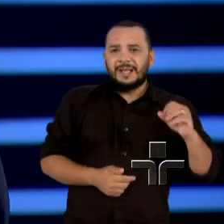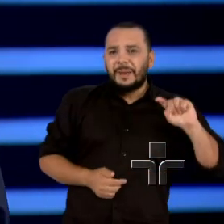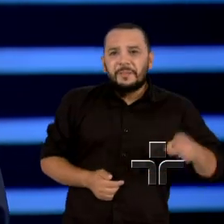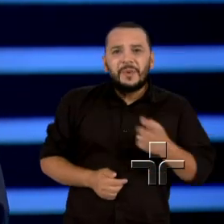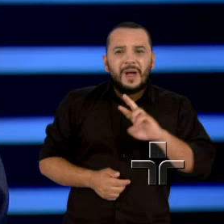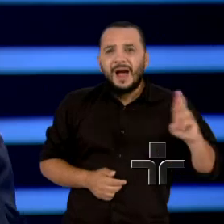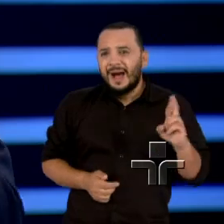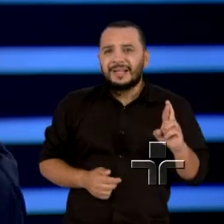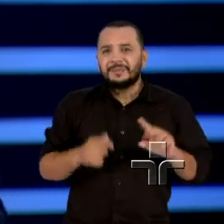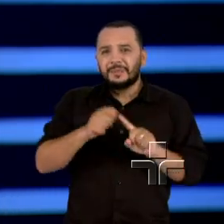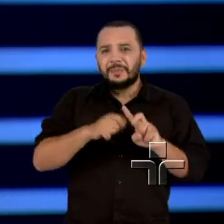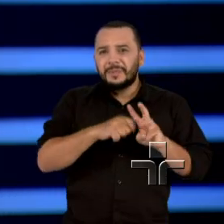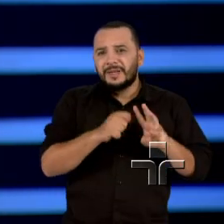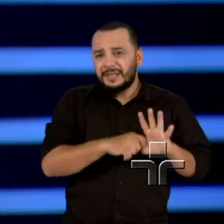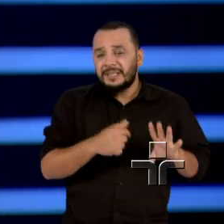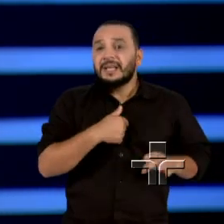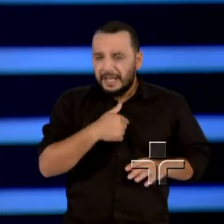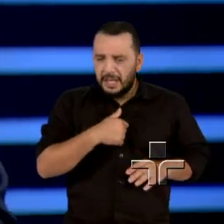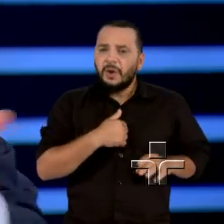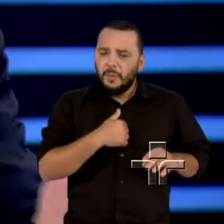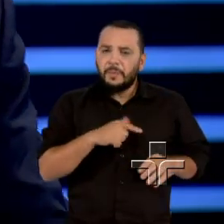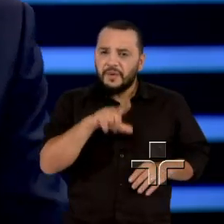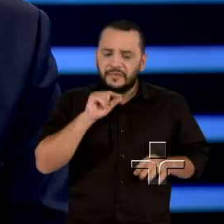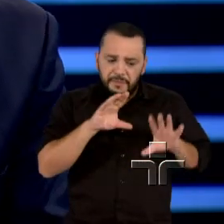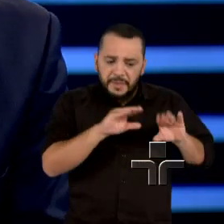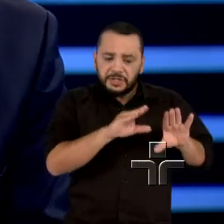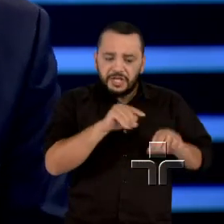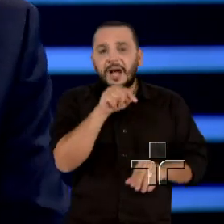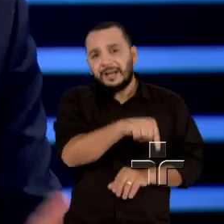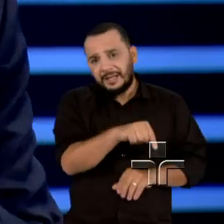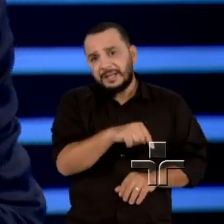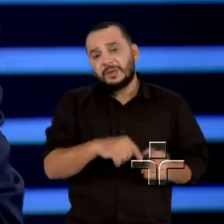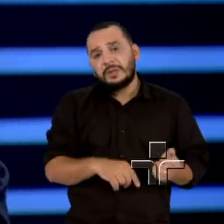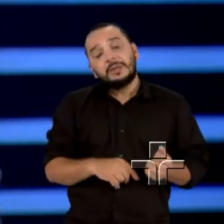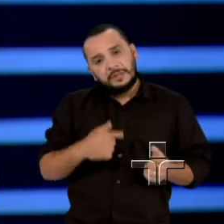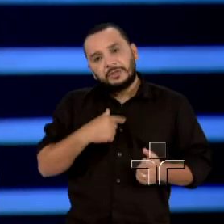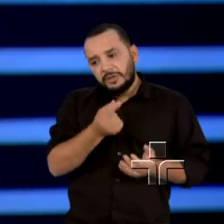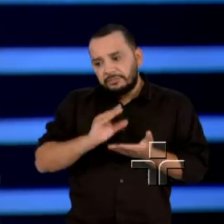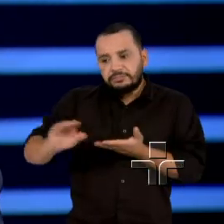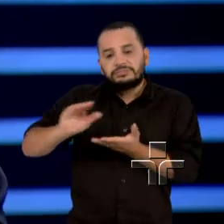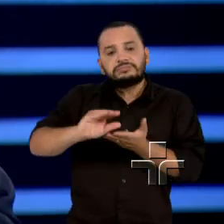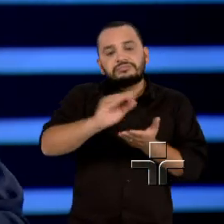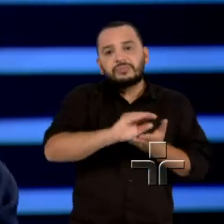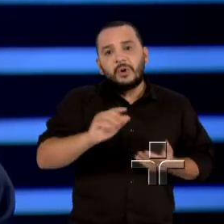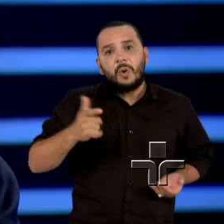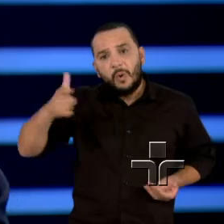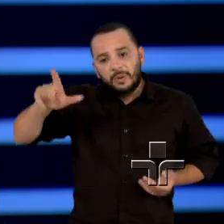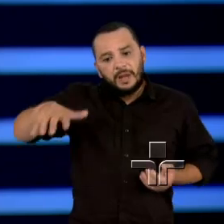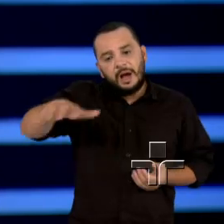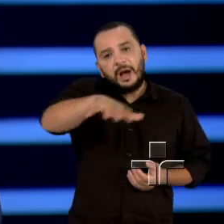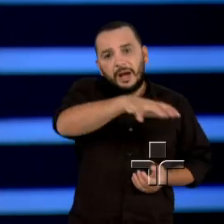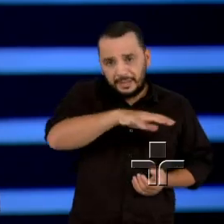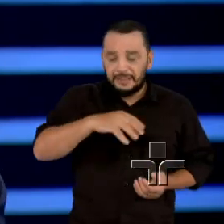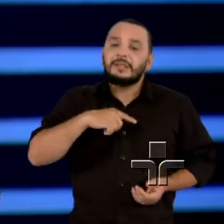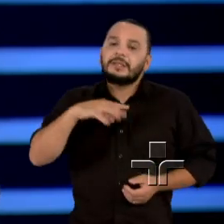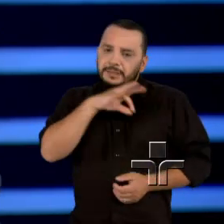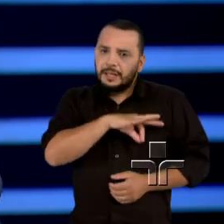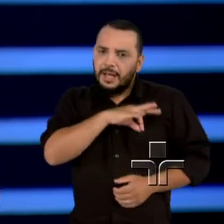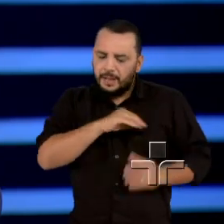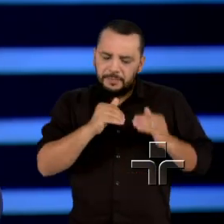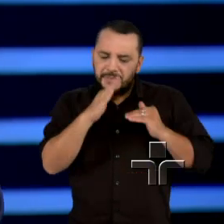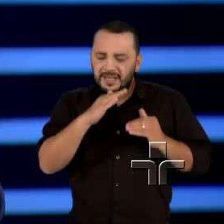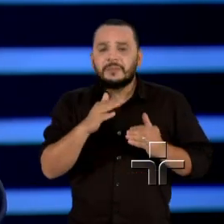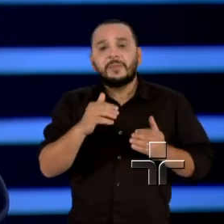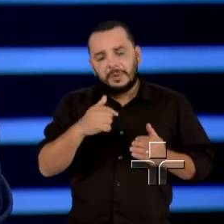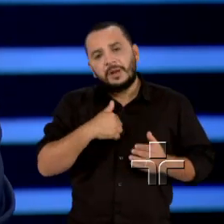loucura no país. Eu prefiro mexer aí, tá certo? E jogar dinheiro nessas outras áreas. É tudo questão de prioridade. Se eu me perguntar o salário mínimo, eu gostaria. Hoje, não